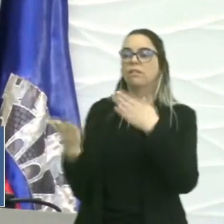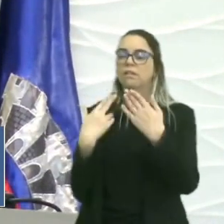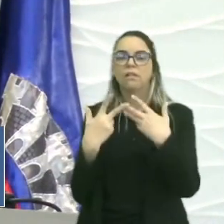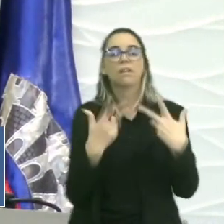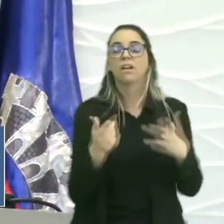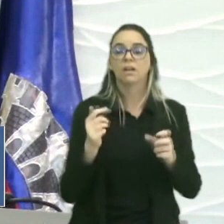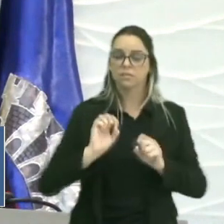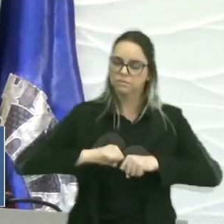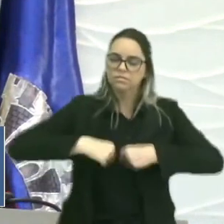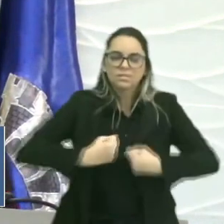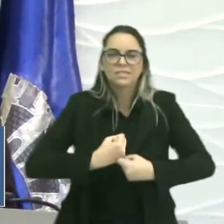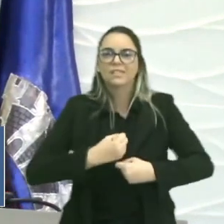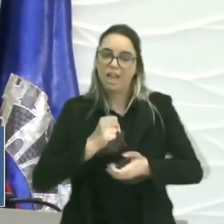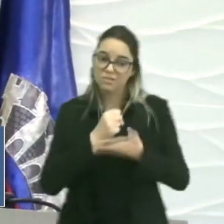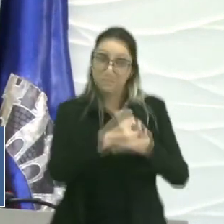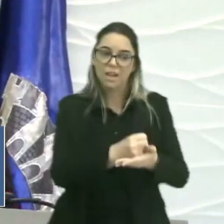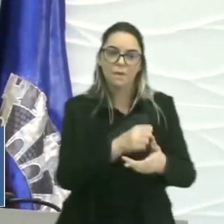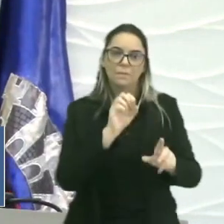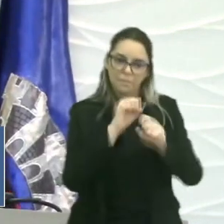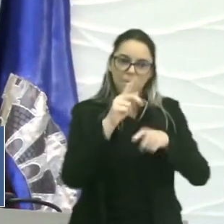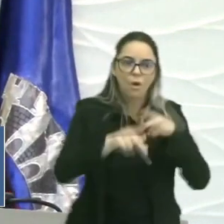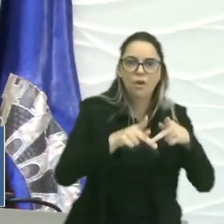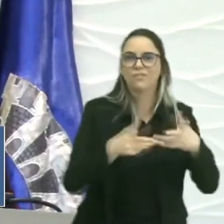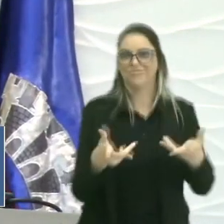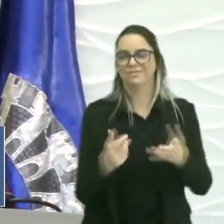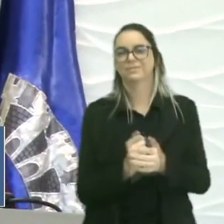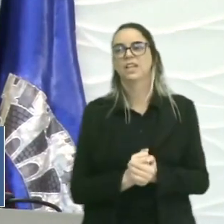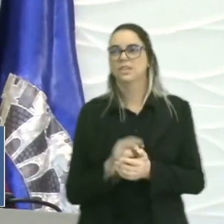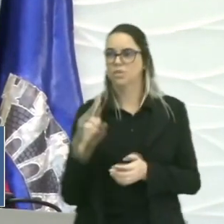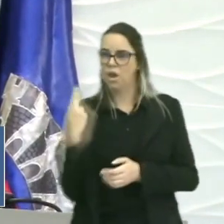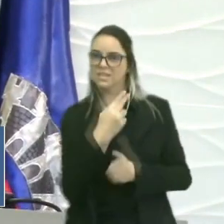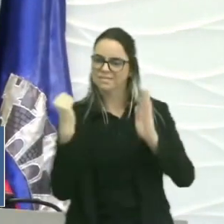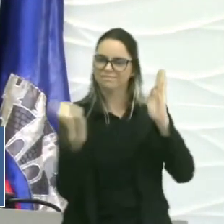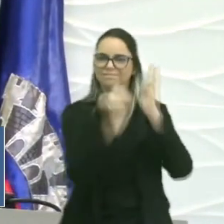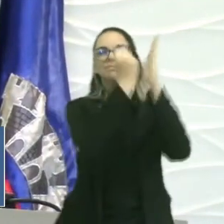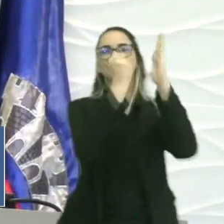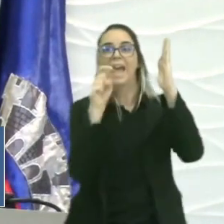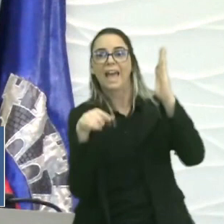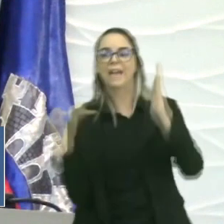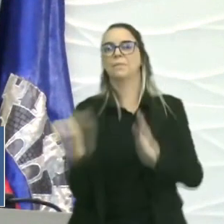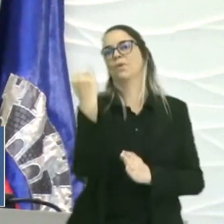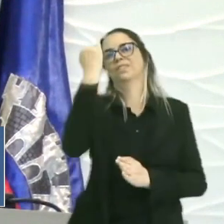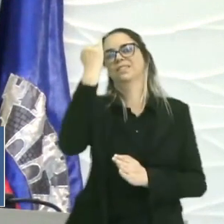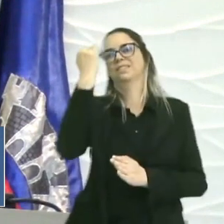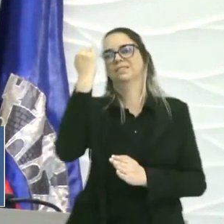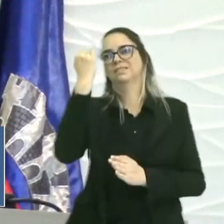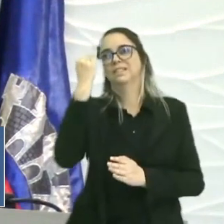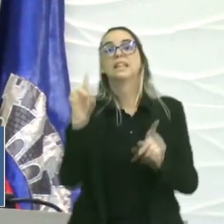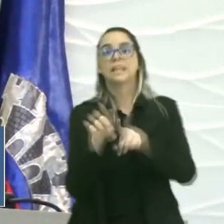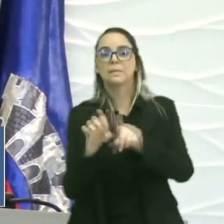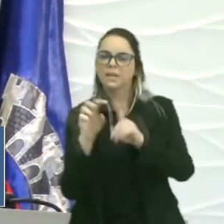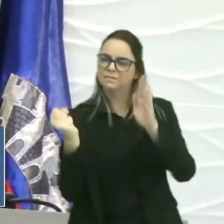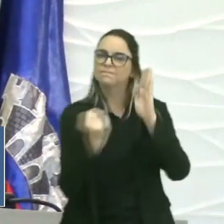dedicado a toda a nossa população. Fica feito aqui o nosso registro da importância, fica feito também o nosso registro de